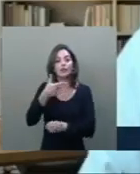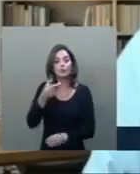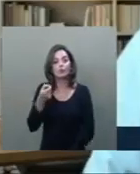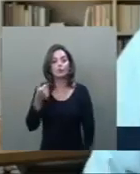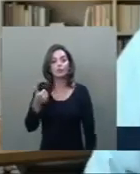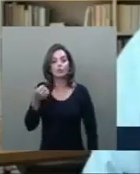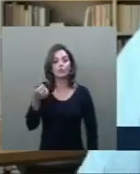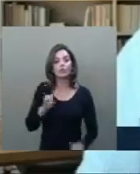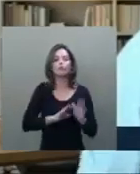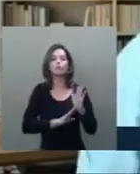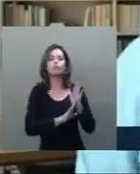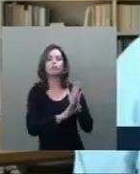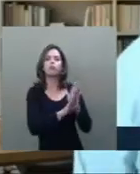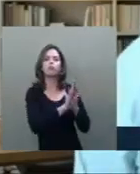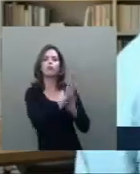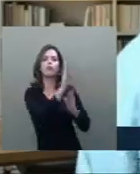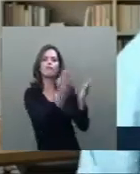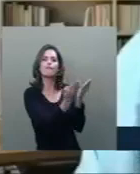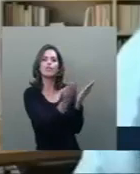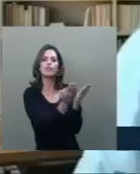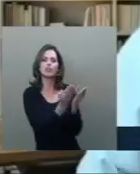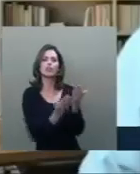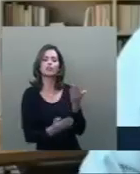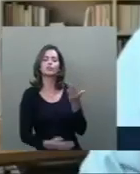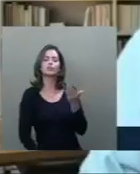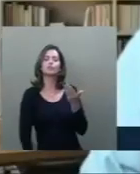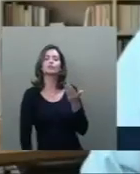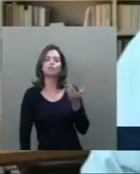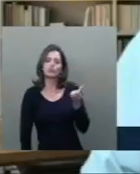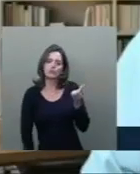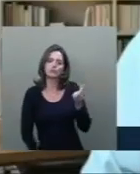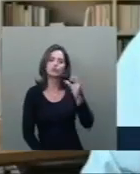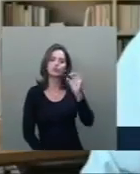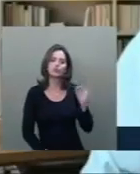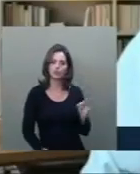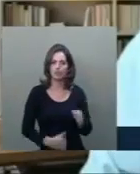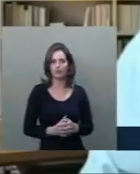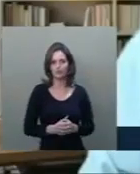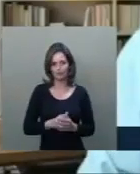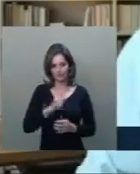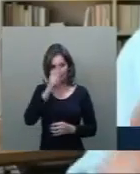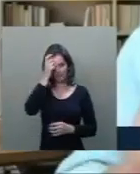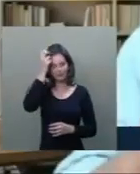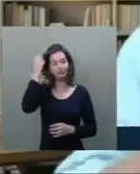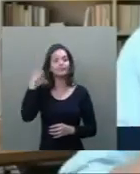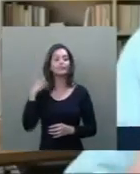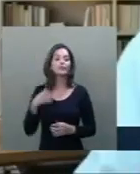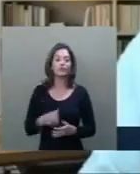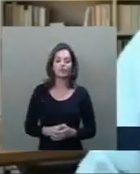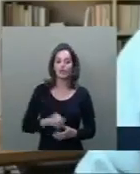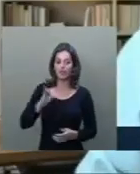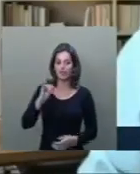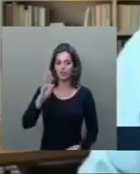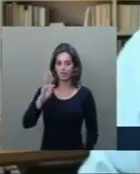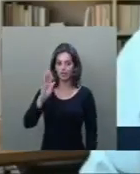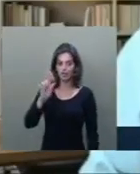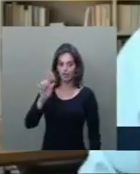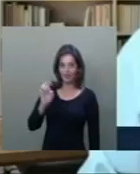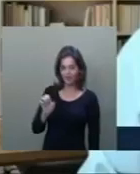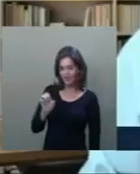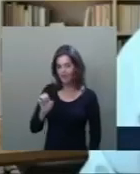cresceram mais de 200% no país. Primeiro, 2003, 2016, segundo o IBGE,